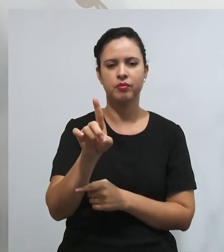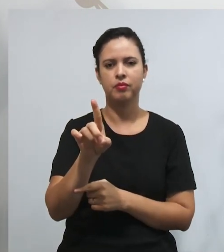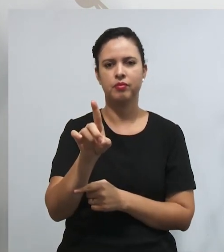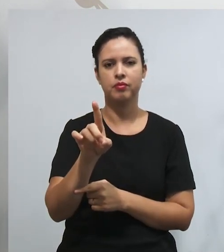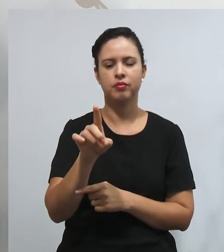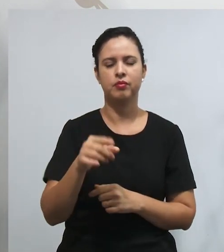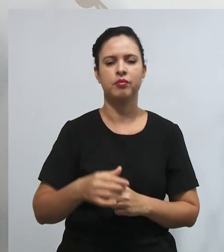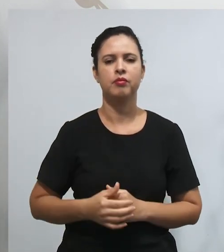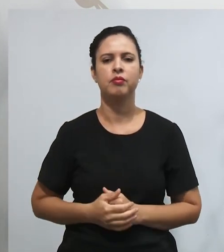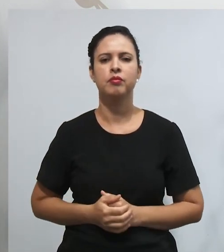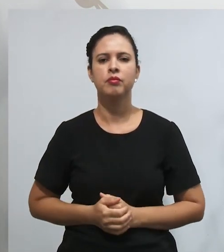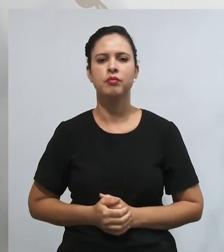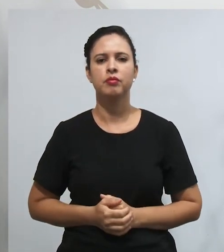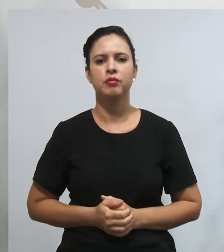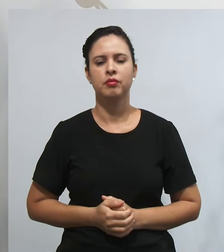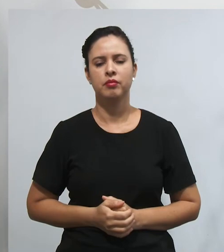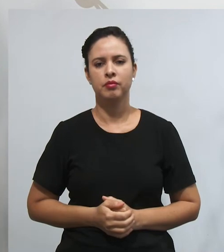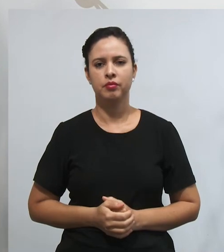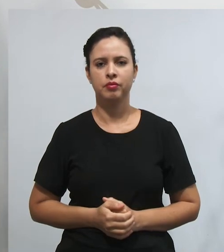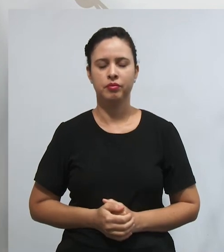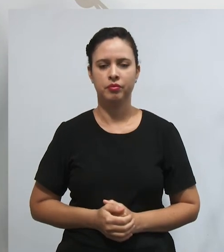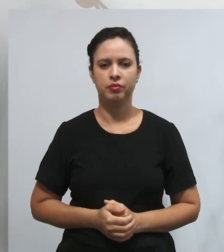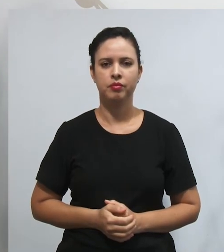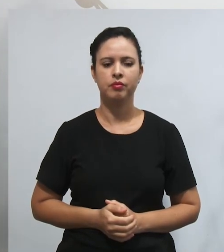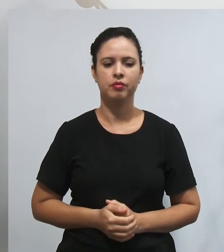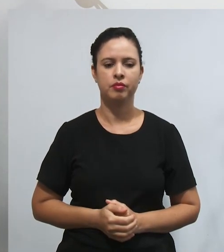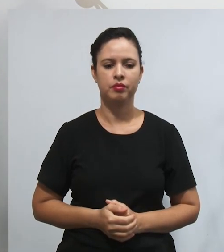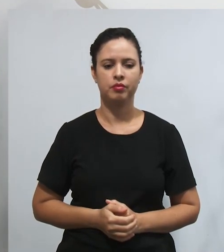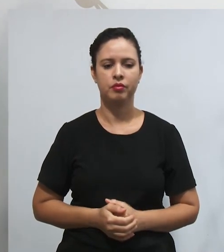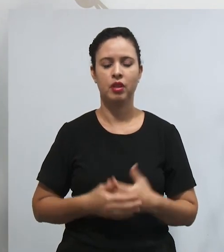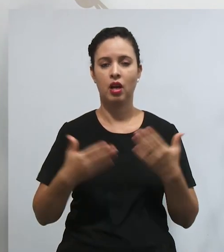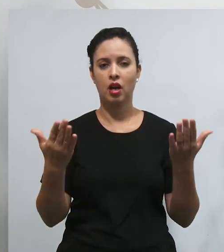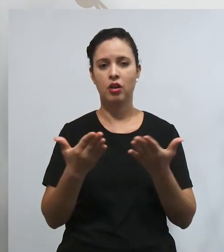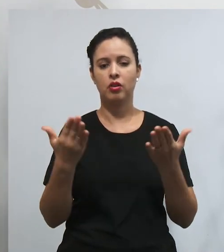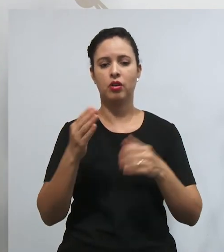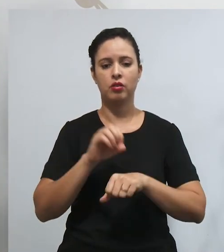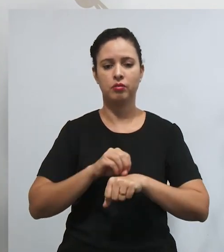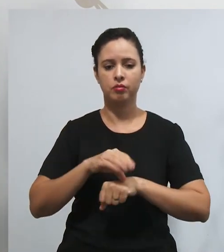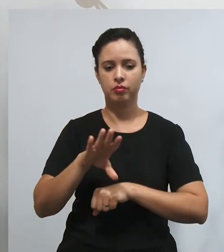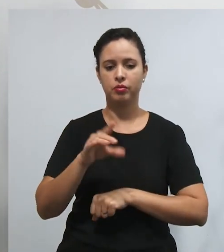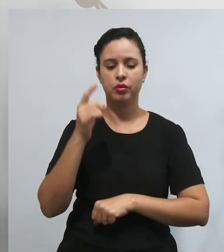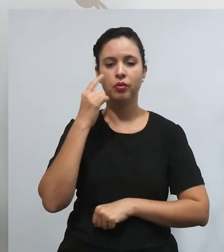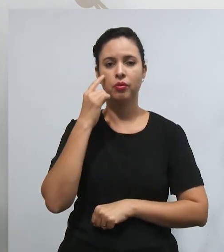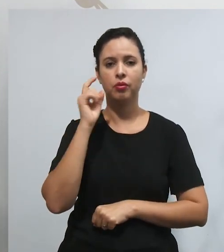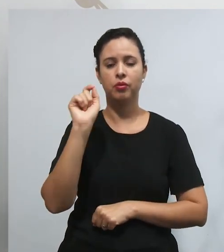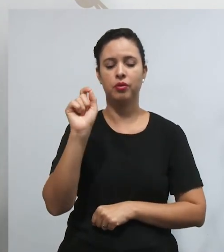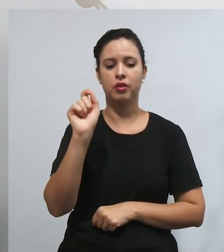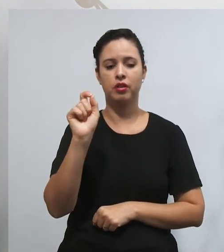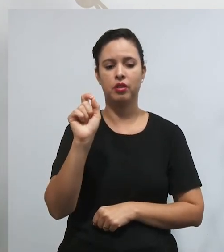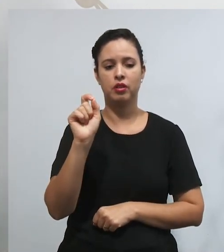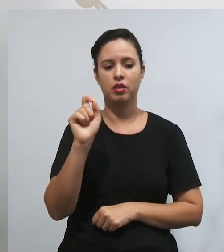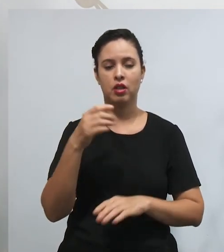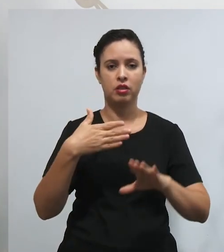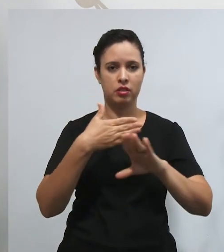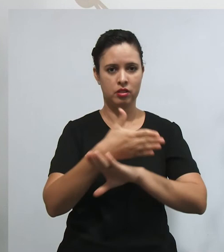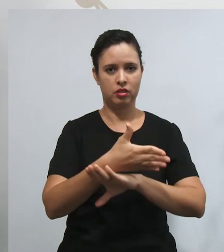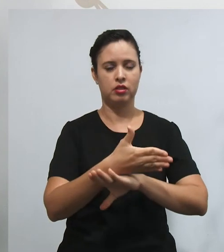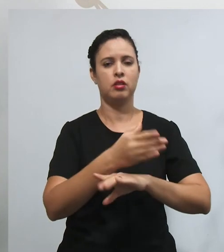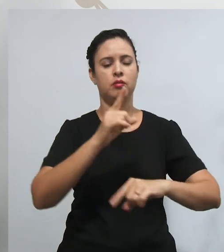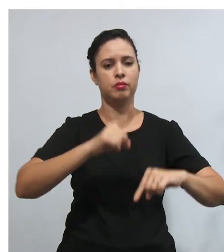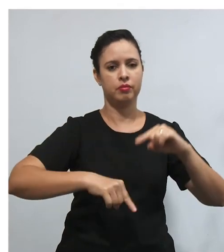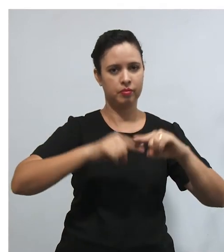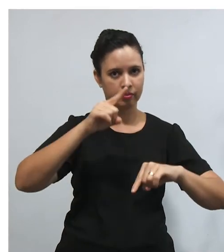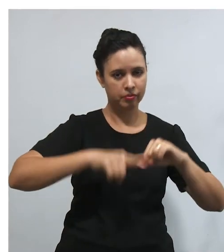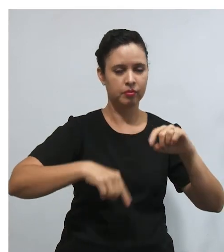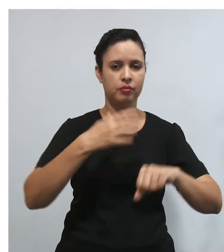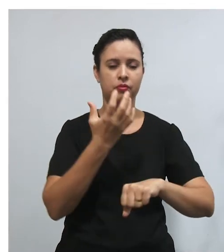também a memória RAM aqui. Tá bom? Beleza? Deixo aqui como sugestão para vocês, né, mais uma vez, para acessarem o material da